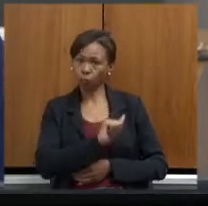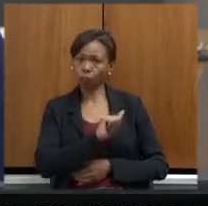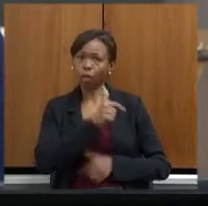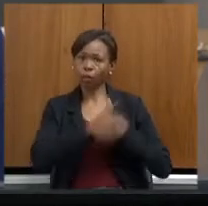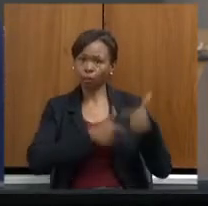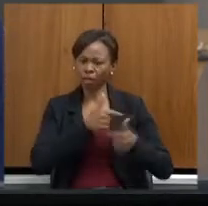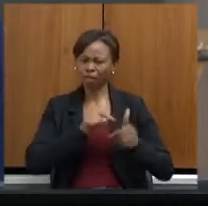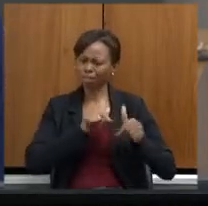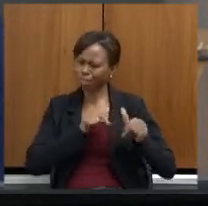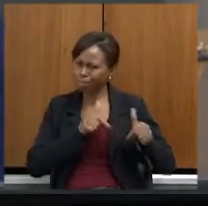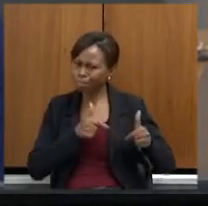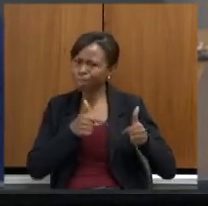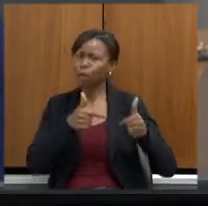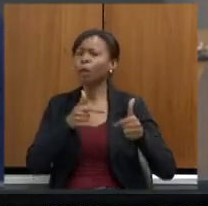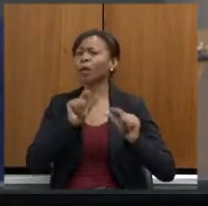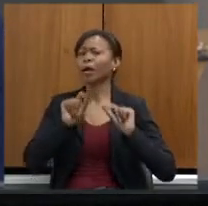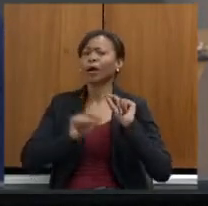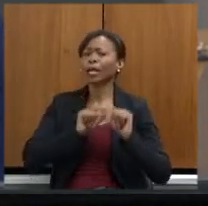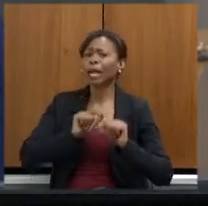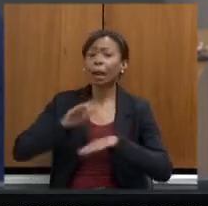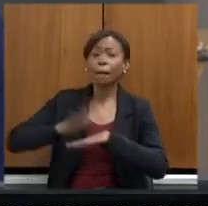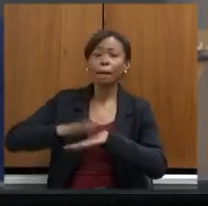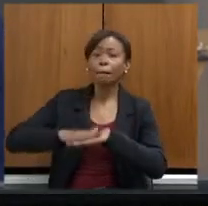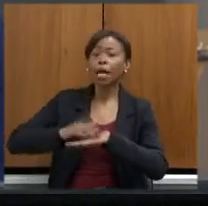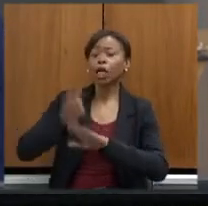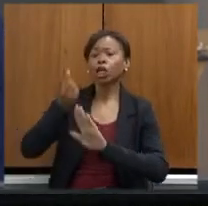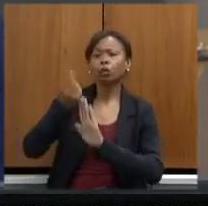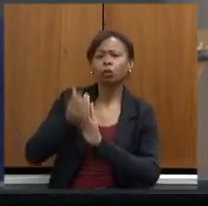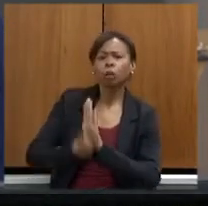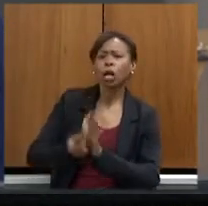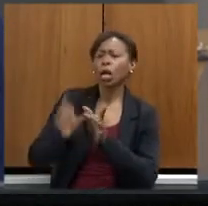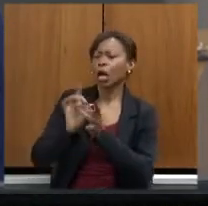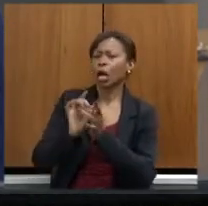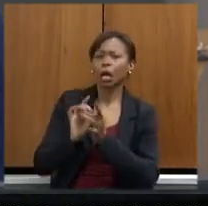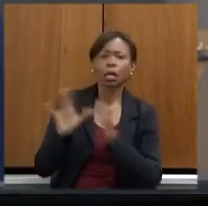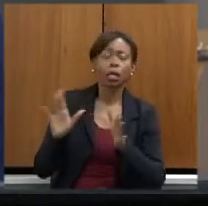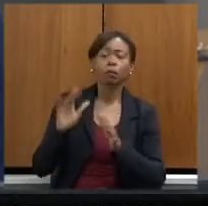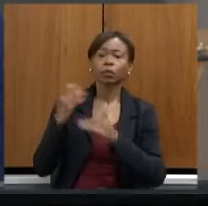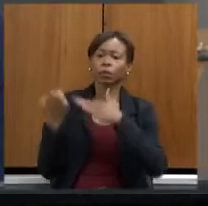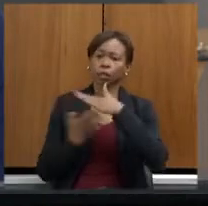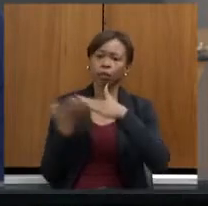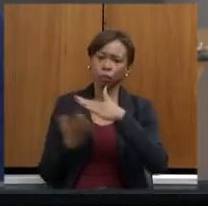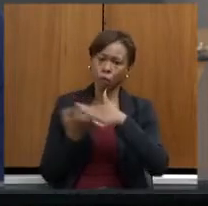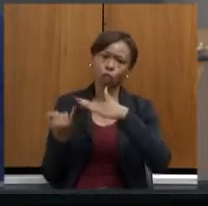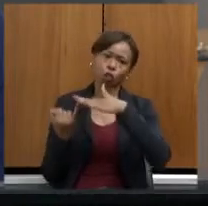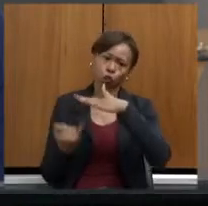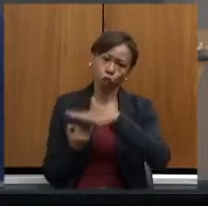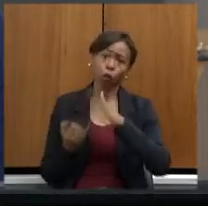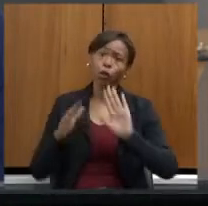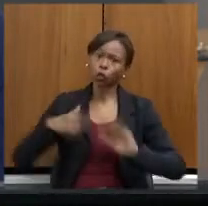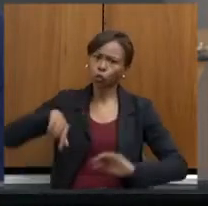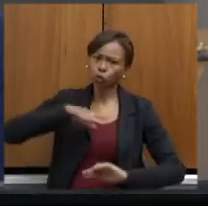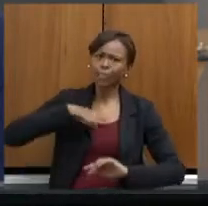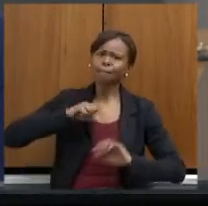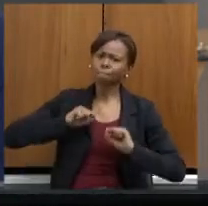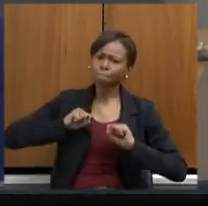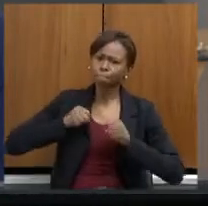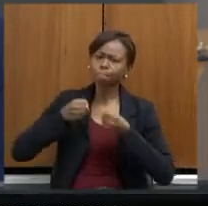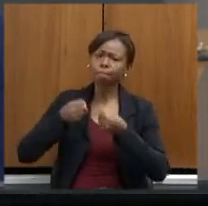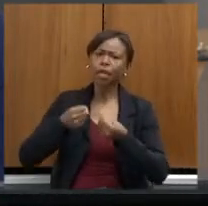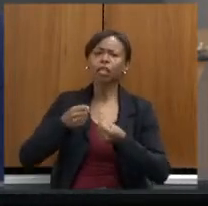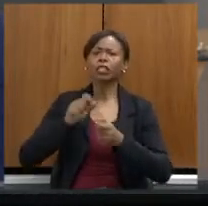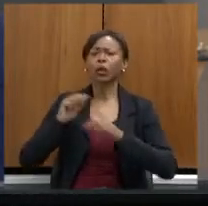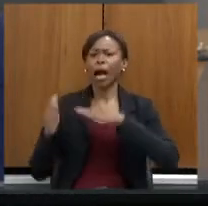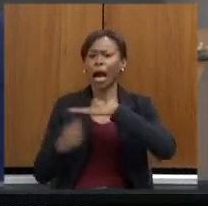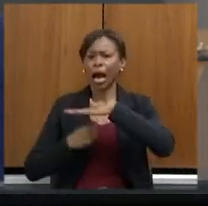autonomia financeira das nossas empresas Pelas nossas instituições tá aqui a gente tem lutado por isso das autarquias